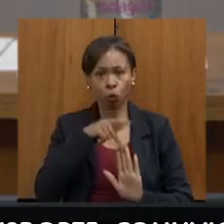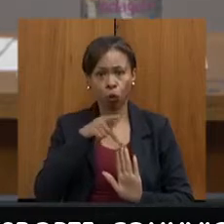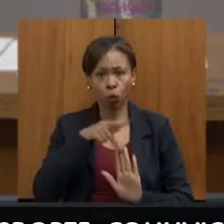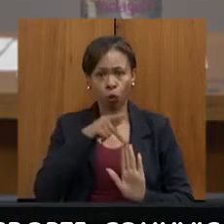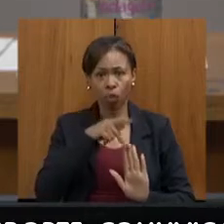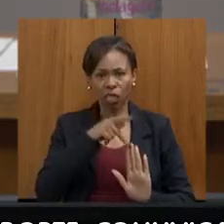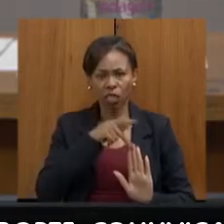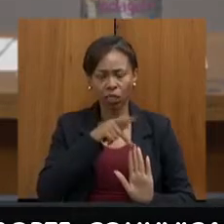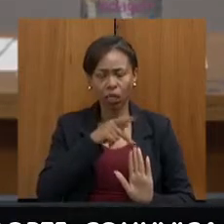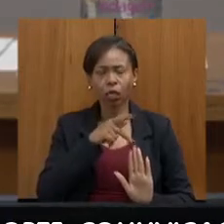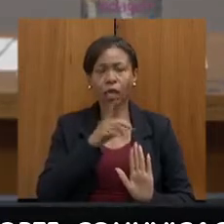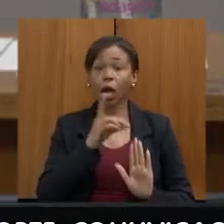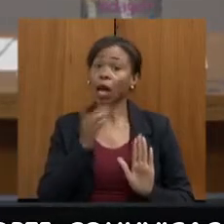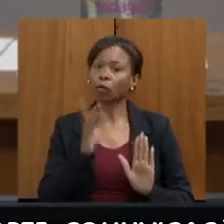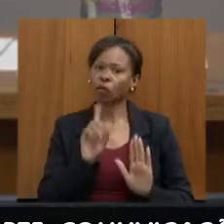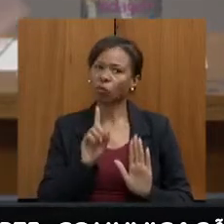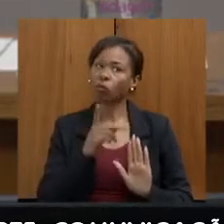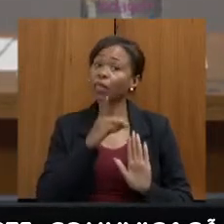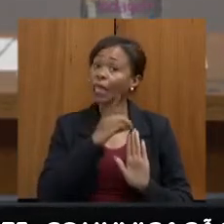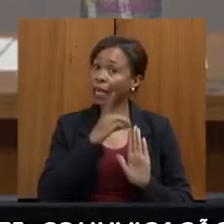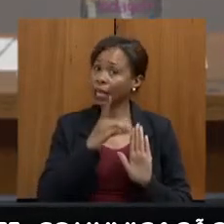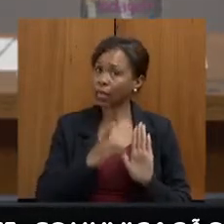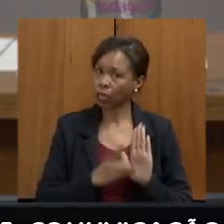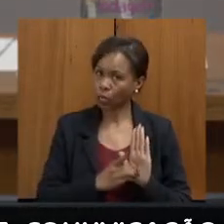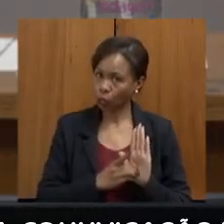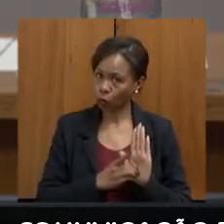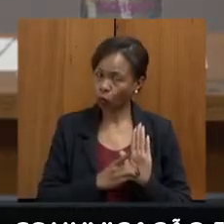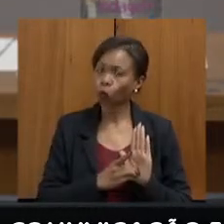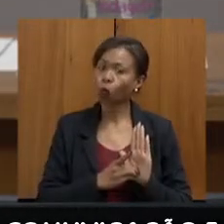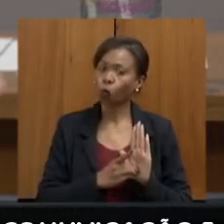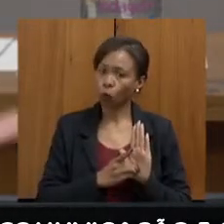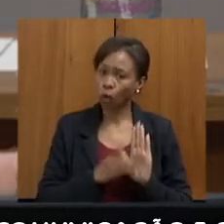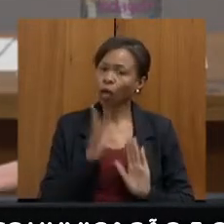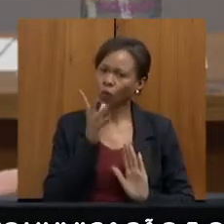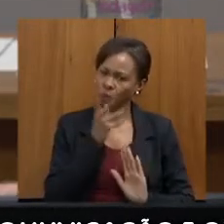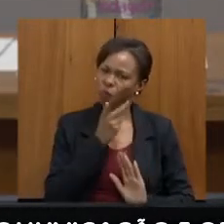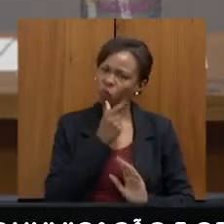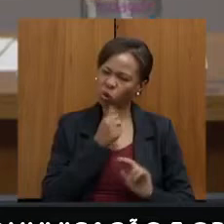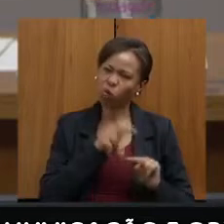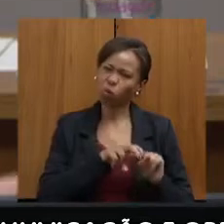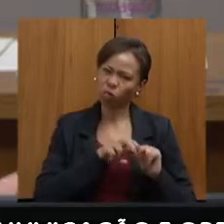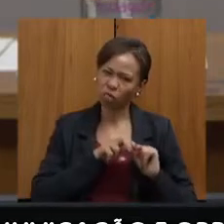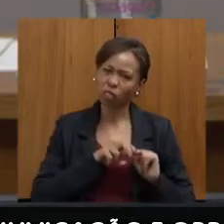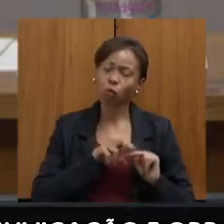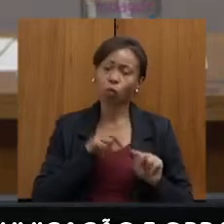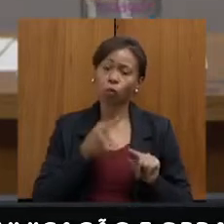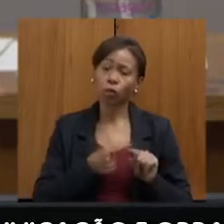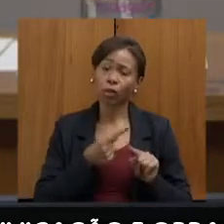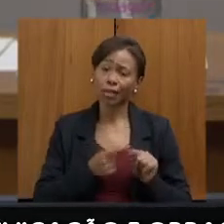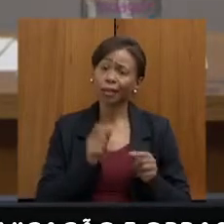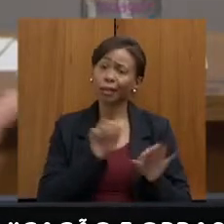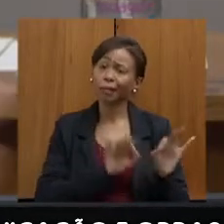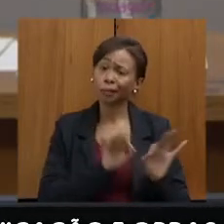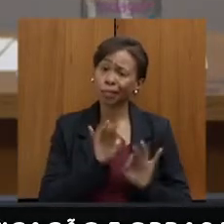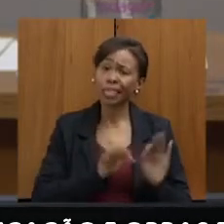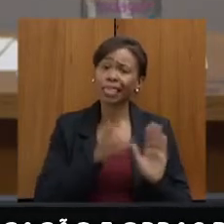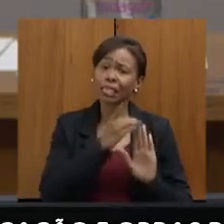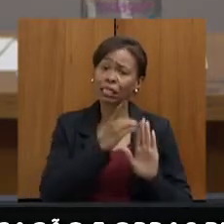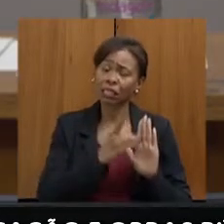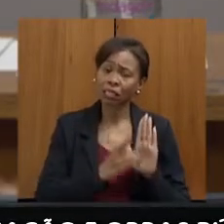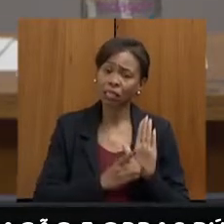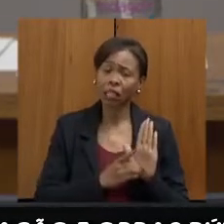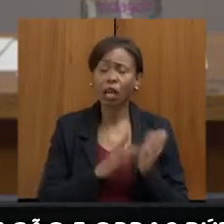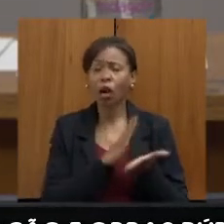na verdade é um decreto por isso que ele demora um pouquinho mais nós optamos por fazer via decreto e tinha algumas normas